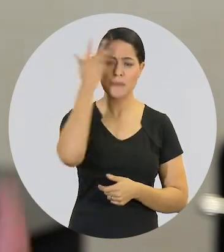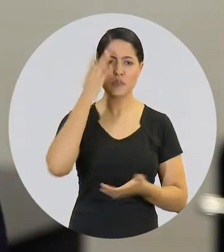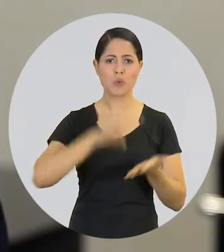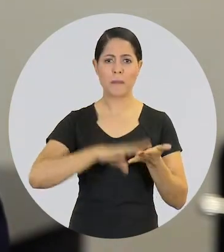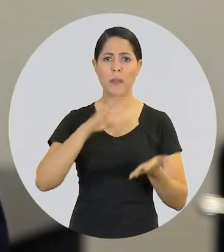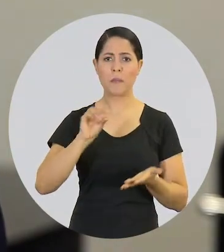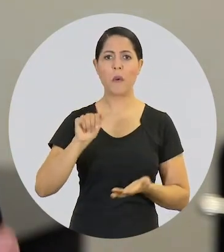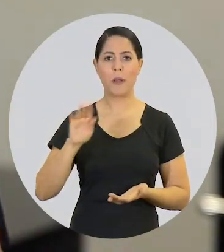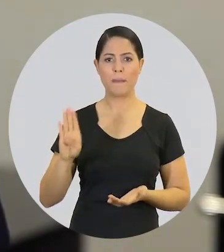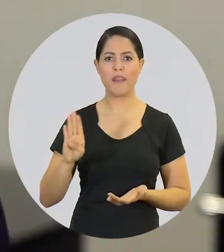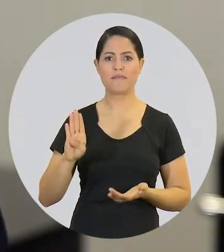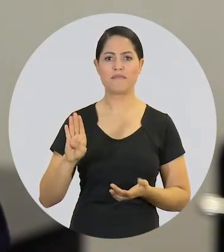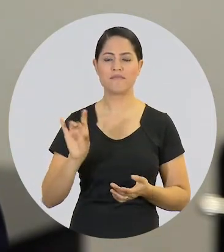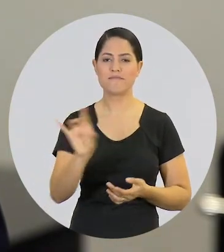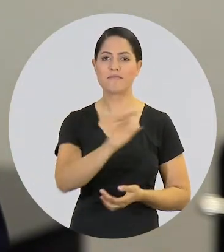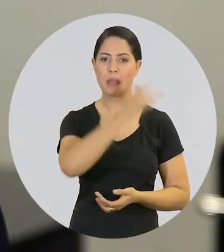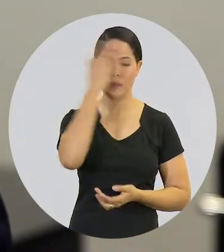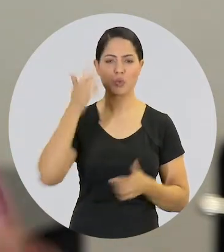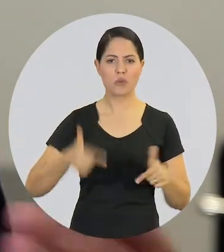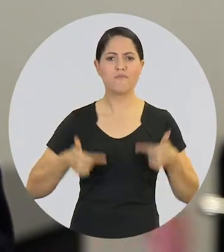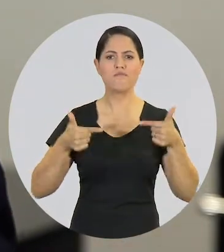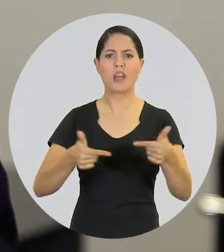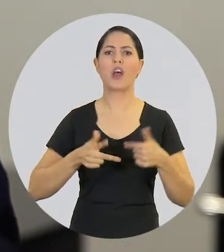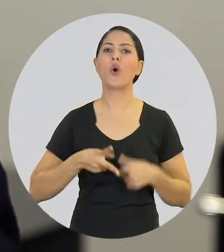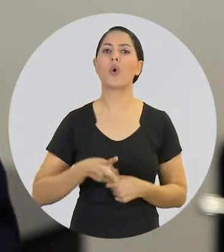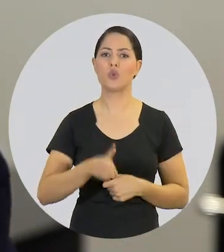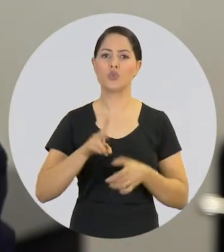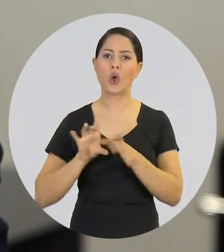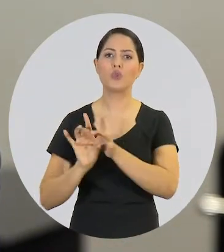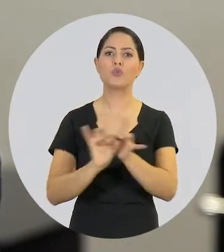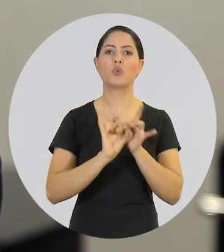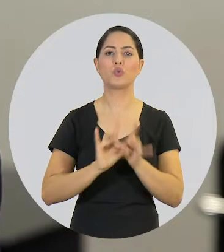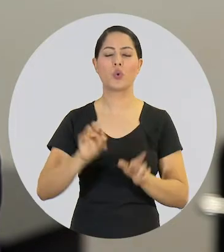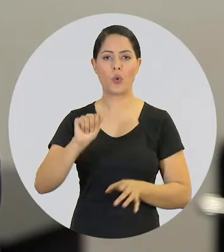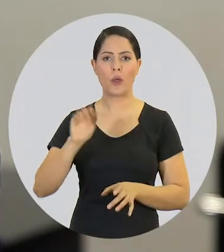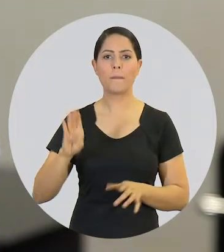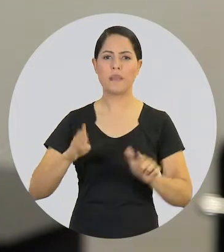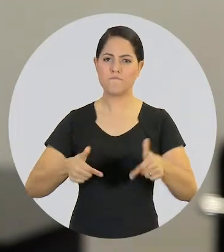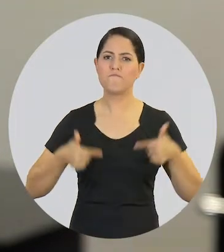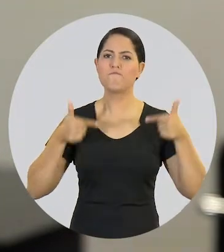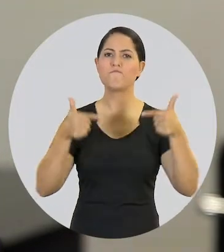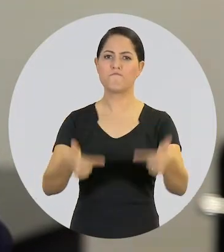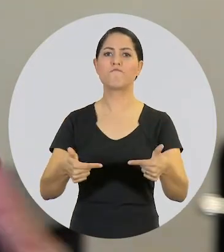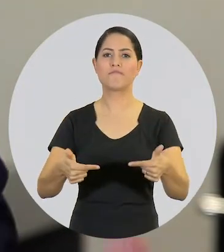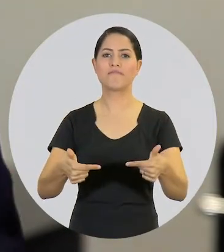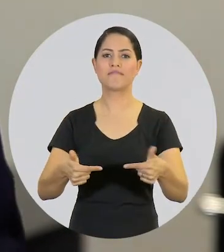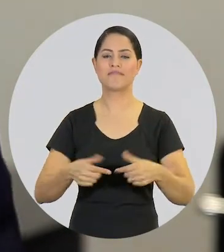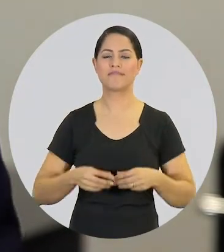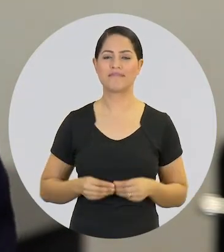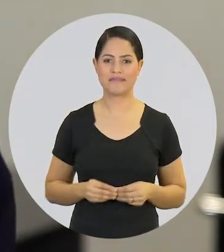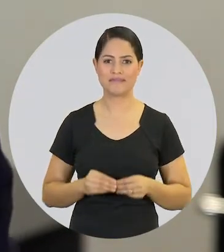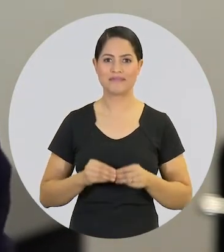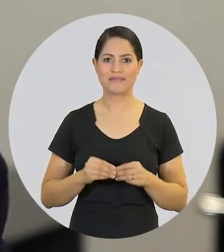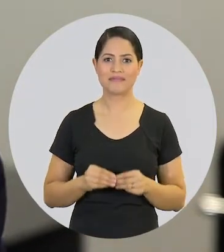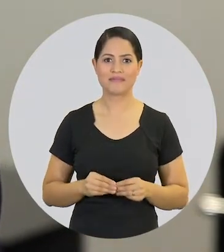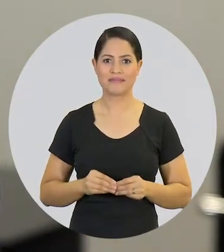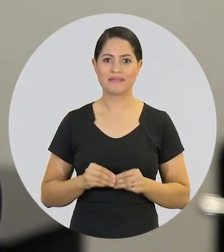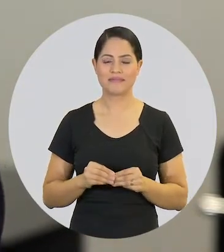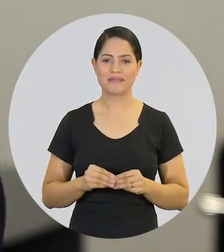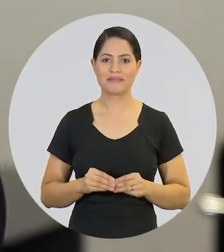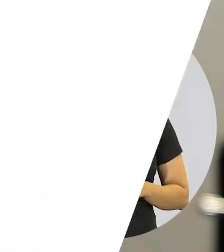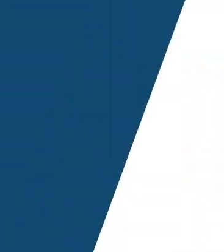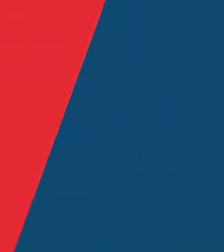de cada dirigente de ordem, é papel nosso e nós temos que continuar todos juntos dentro da OAB lutando exatamente por